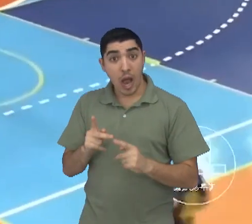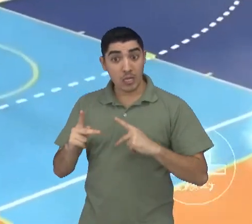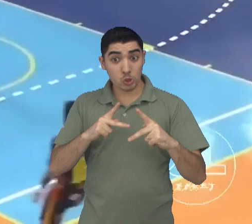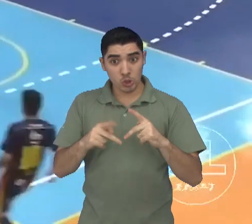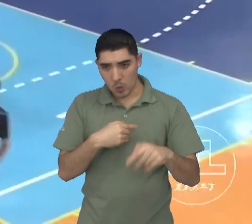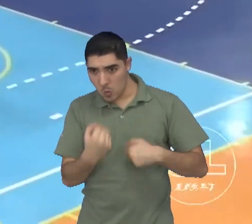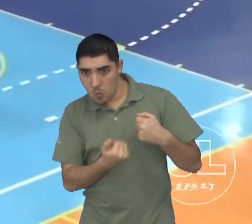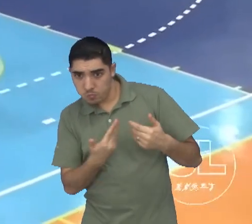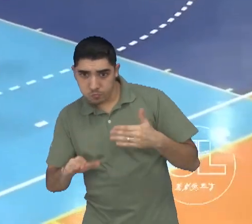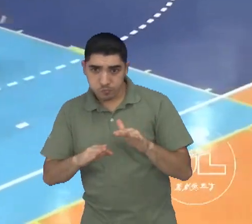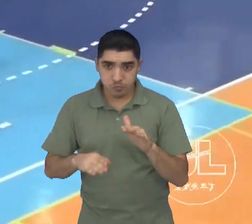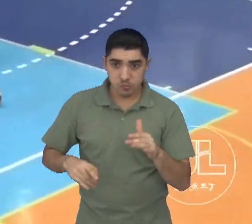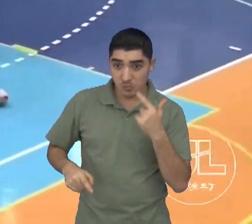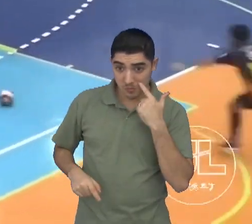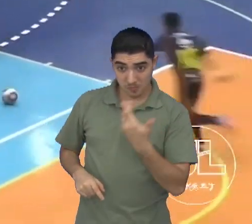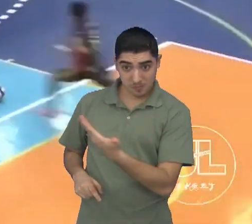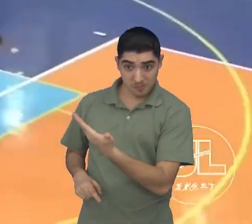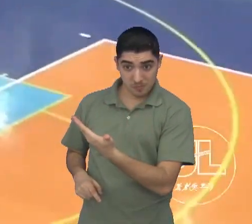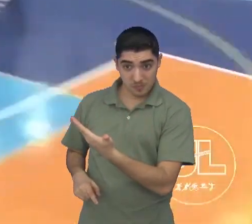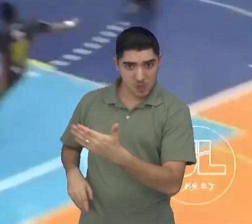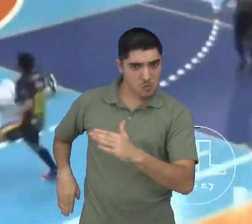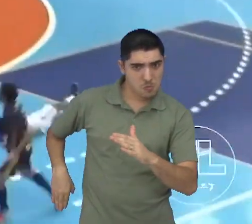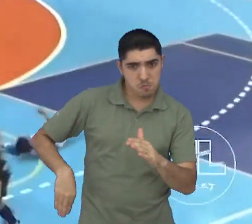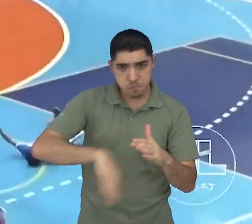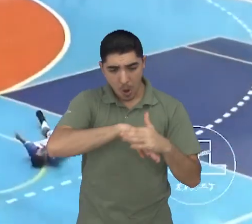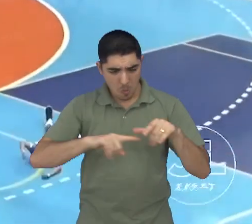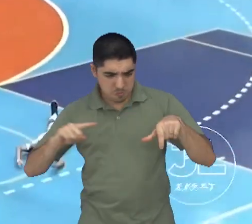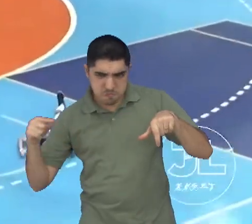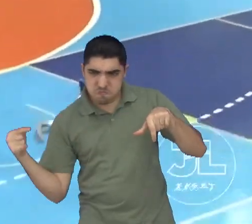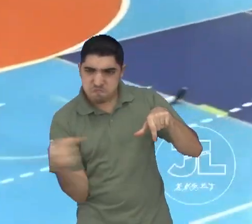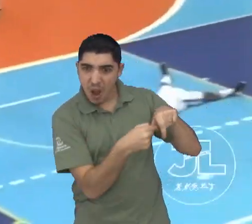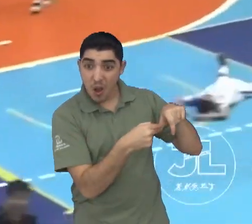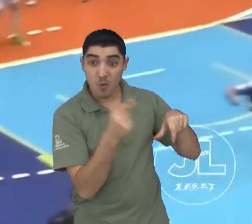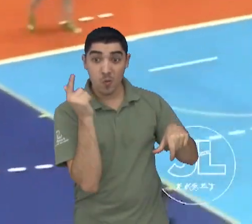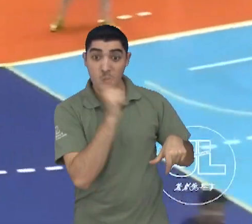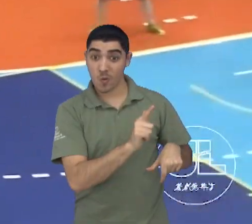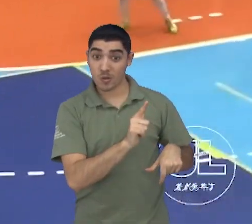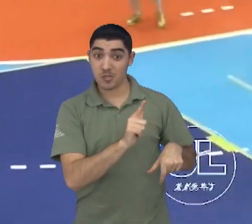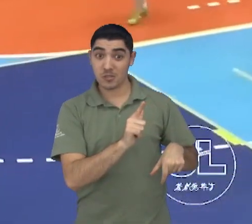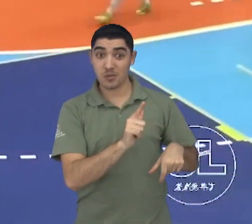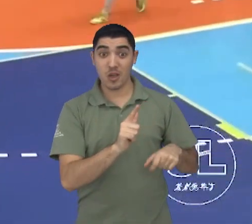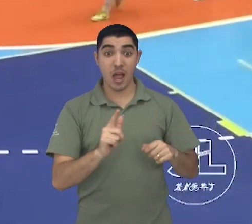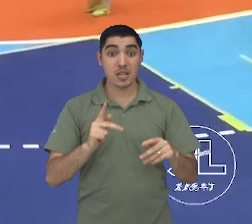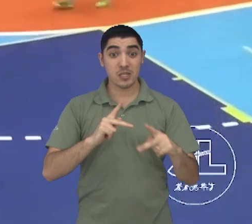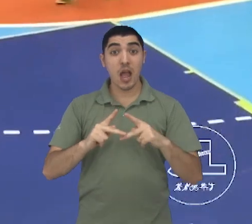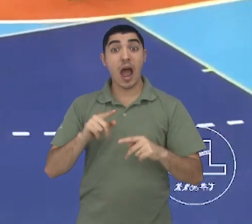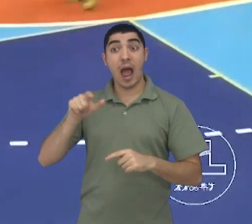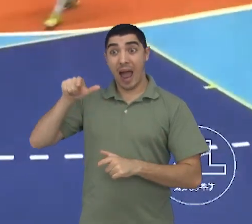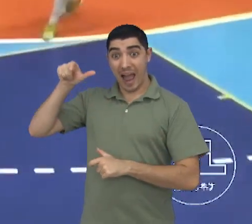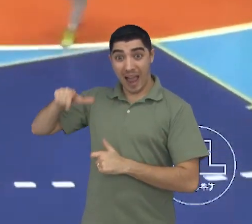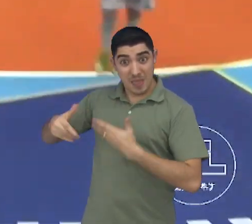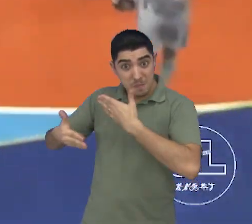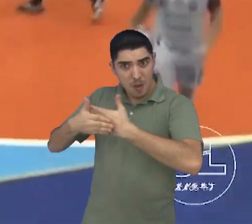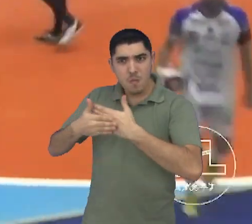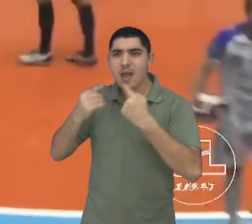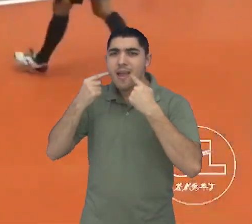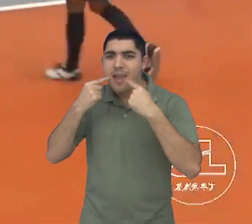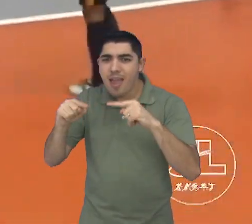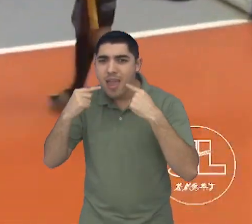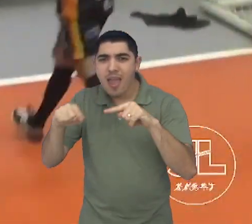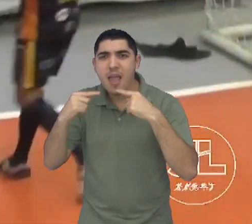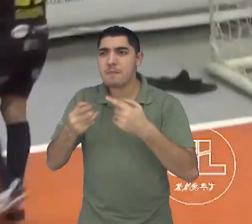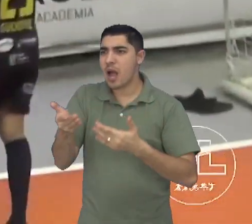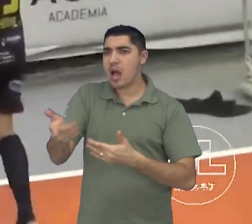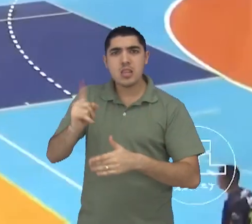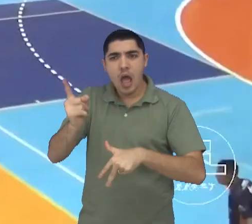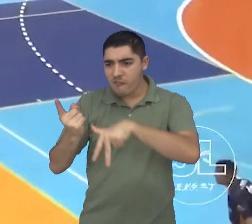no contra-ataque, teve a jogada, o Joãozinho chutou e saiu o gol. Ou seja, da falta que eles reclamaram, saiu o gol da